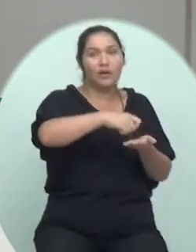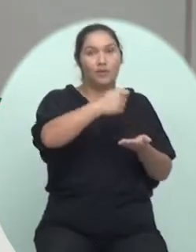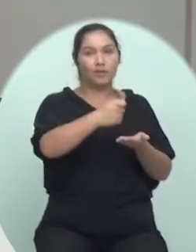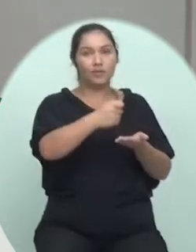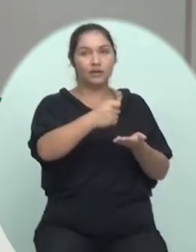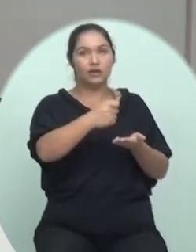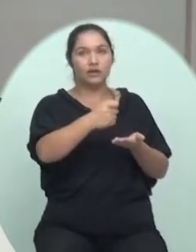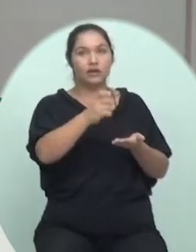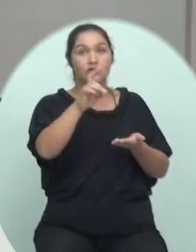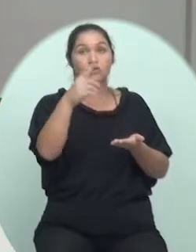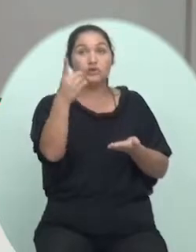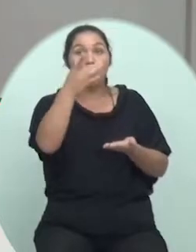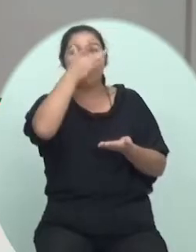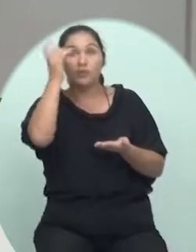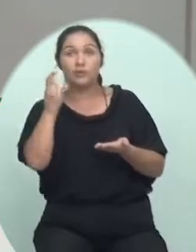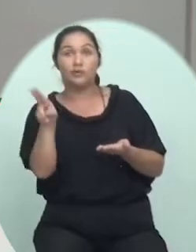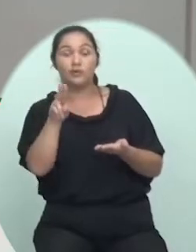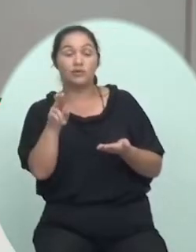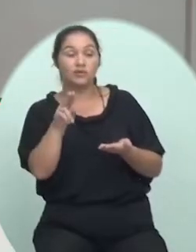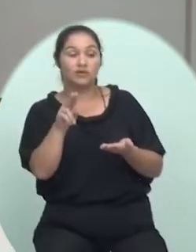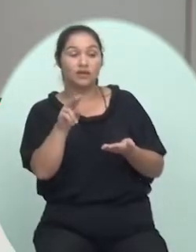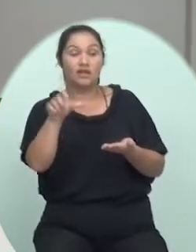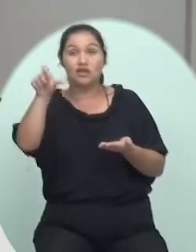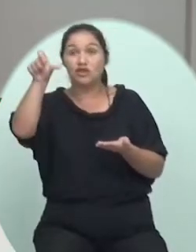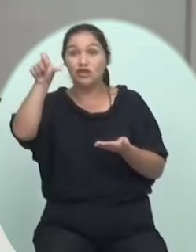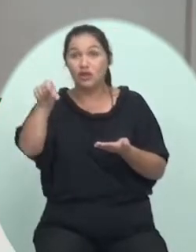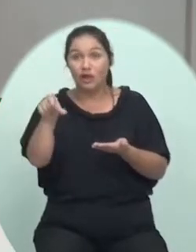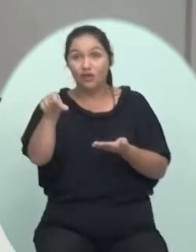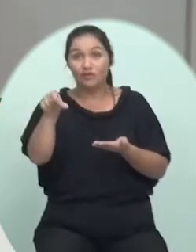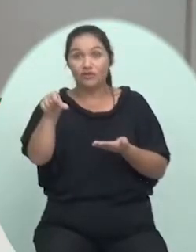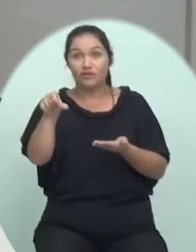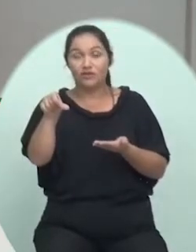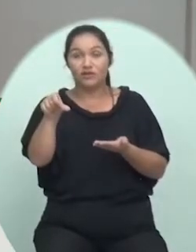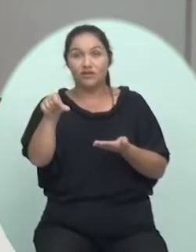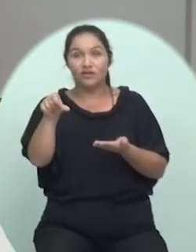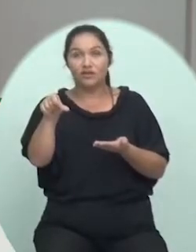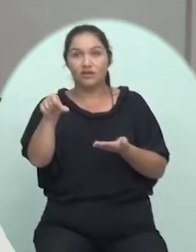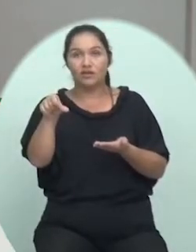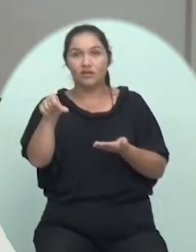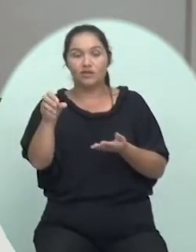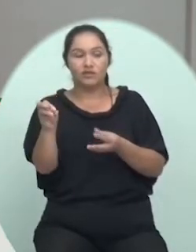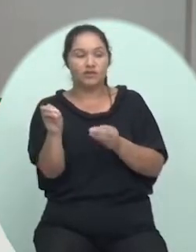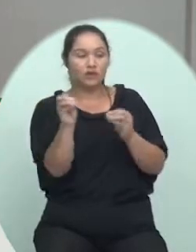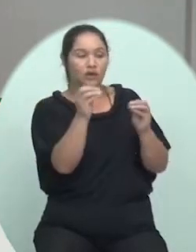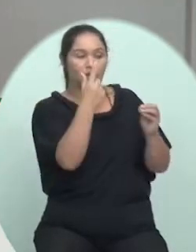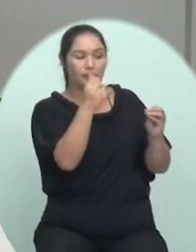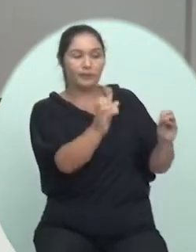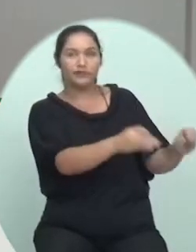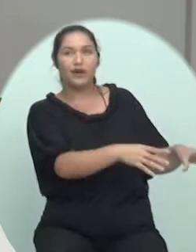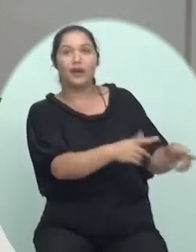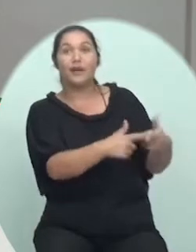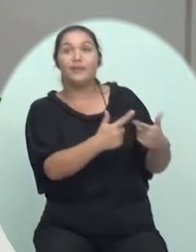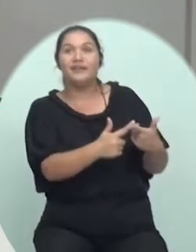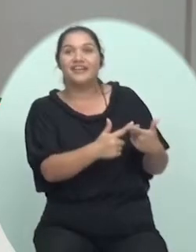sendo uma crítica não construtiva nesse sentido, porque, lógico, quando é uma vacinação dentro do